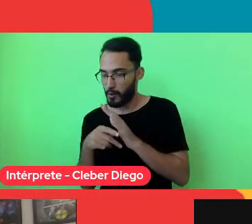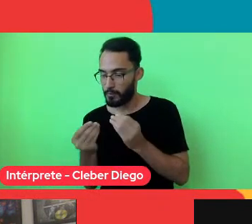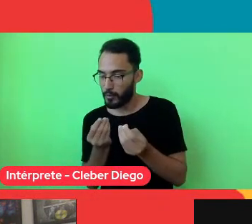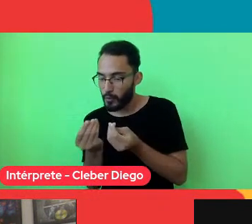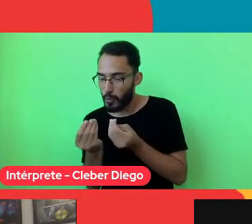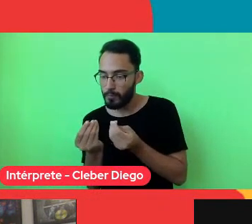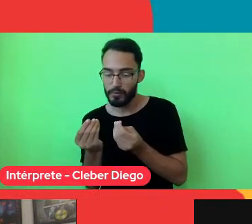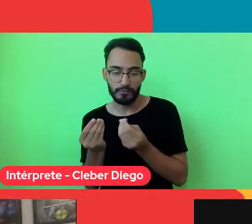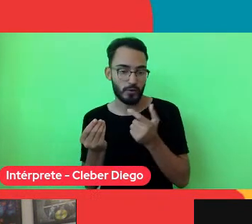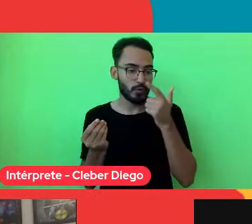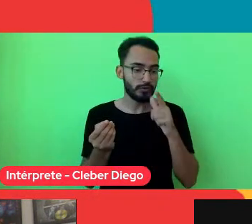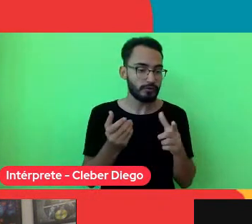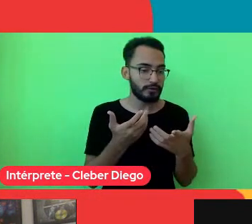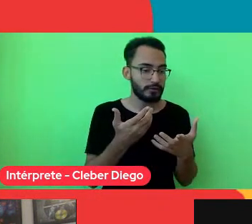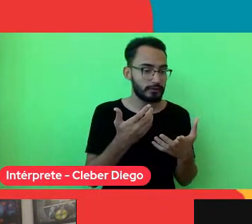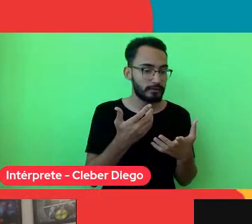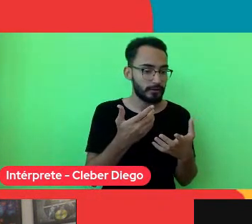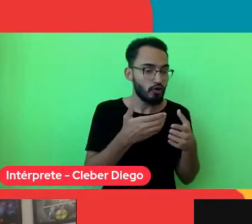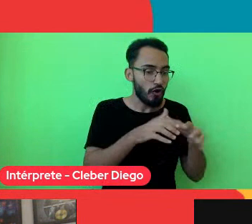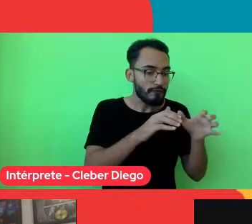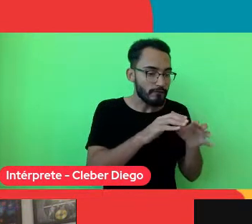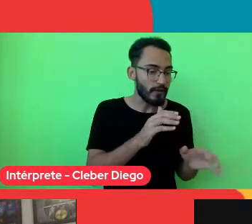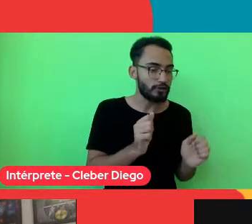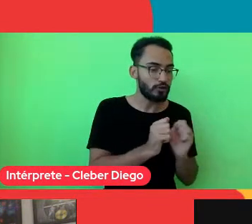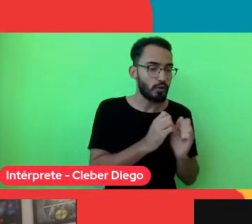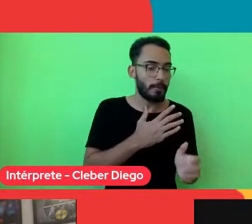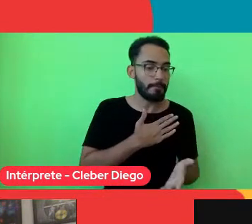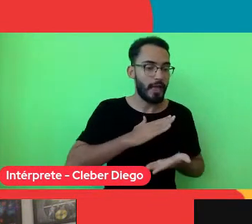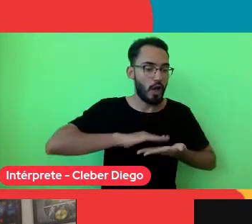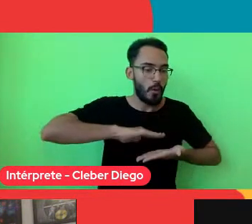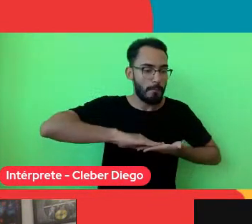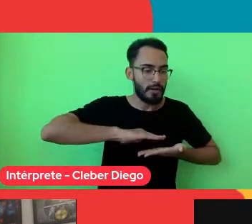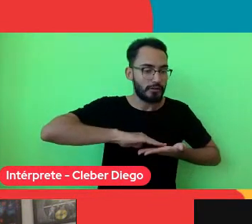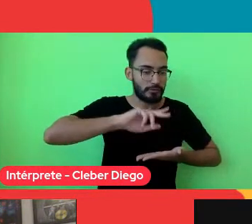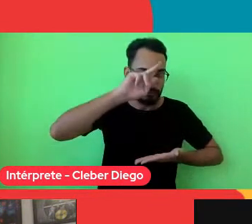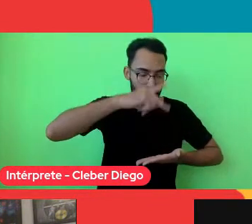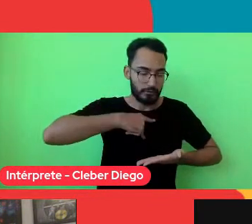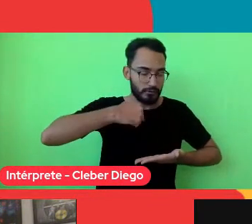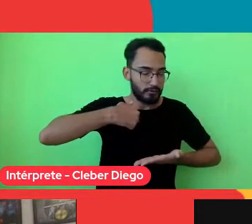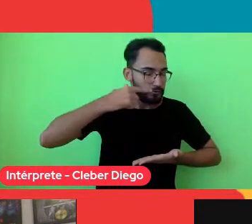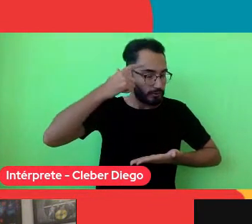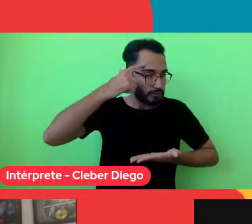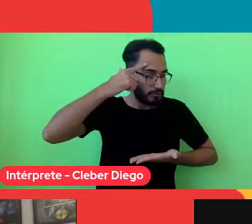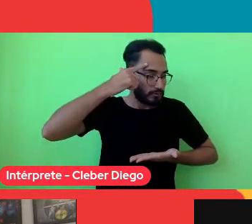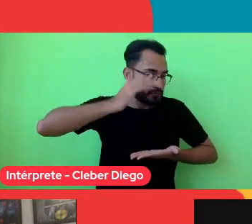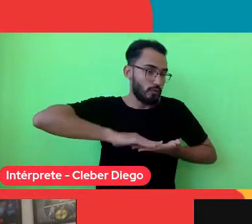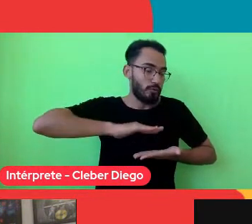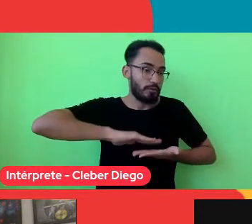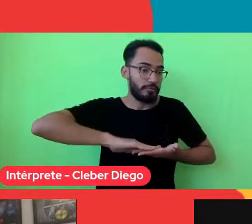conseguir conviver com a autocobrança, são dois medos que eu tenho e que acho que vão me acompanhar.